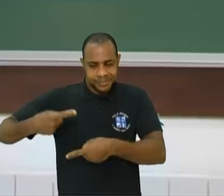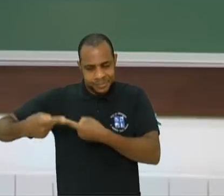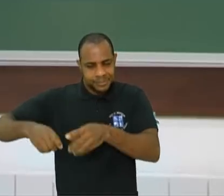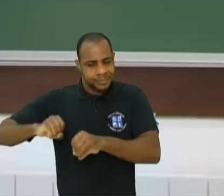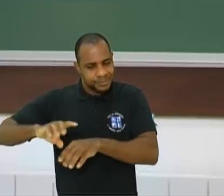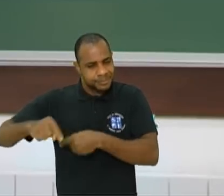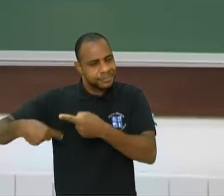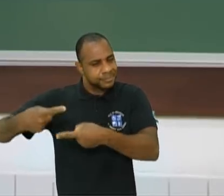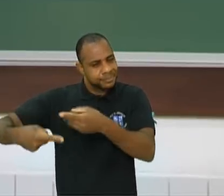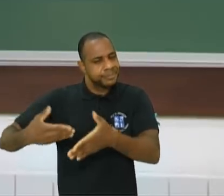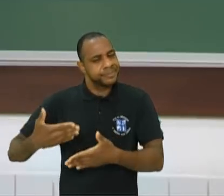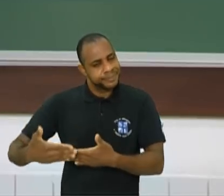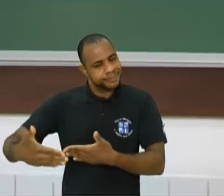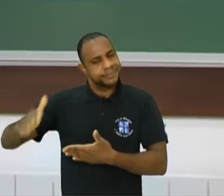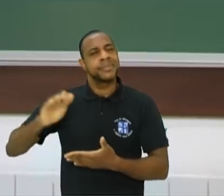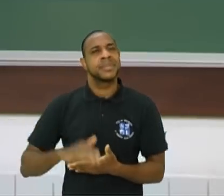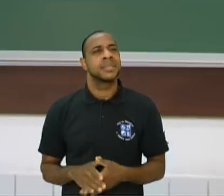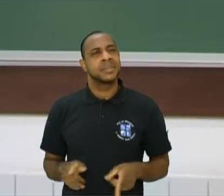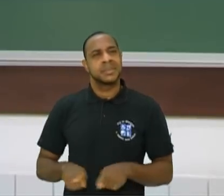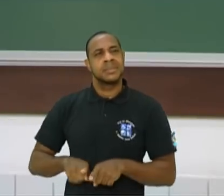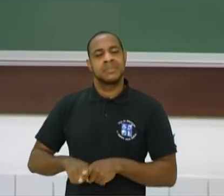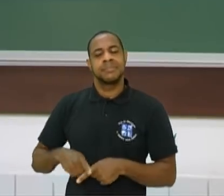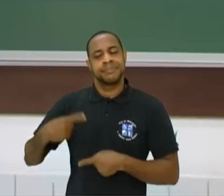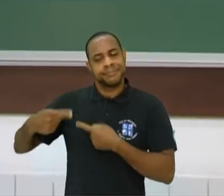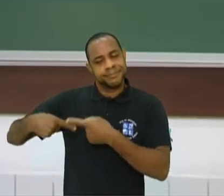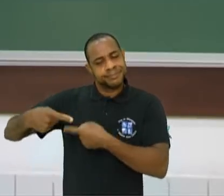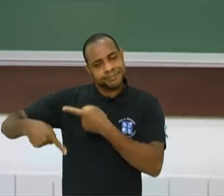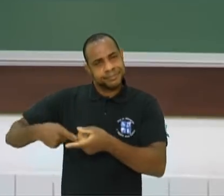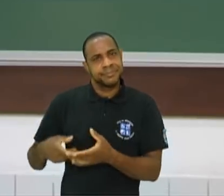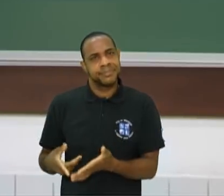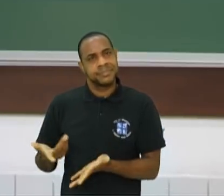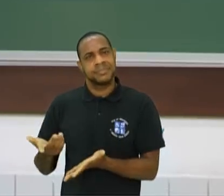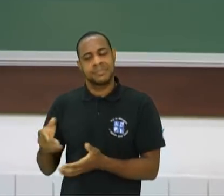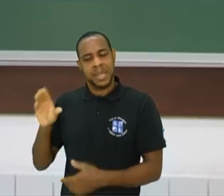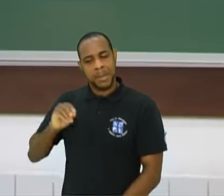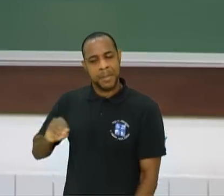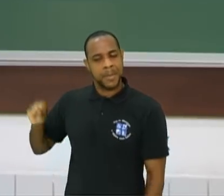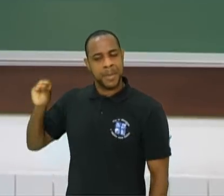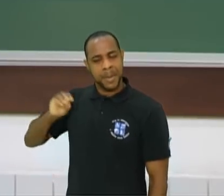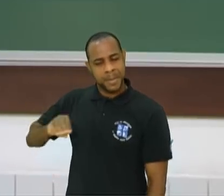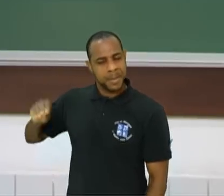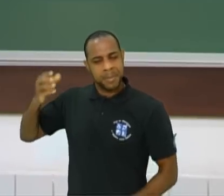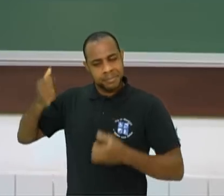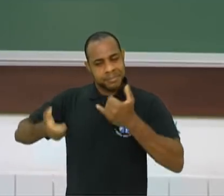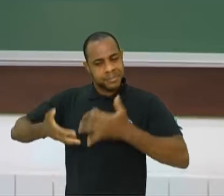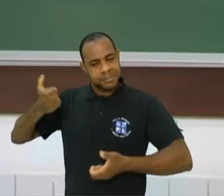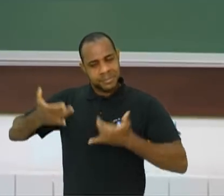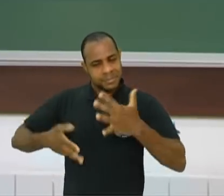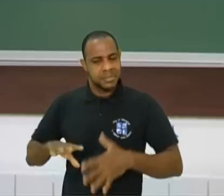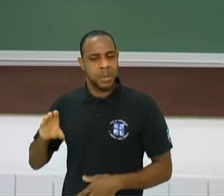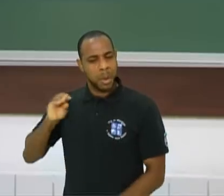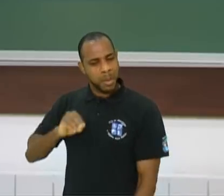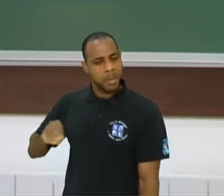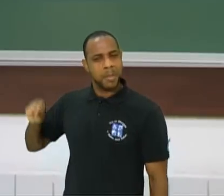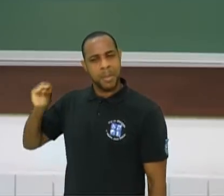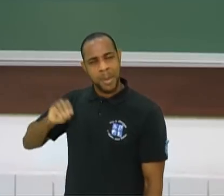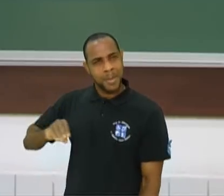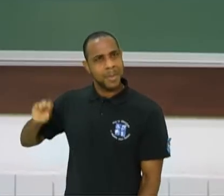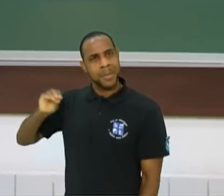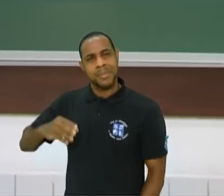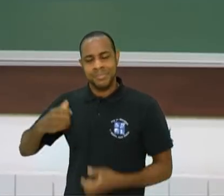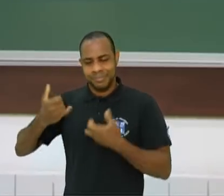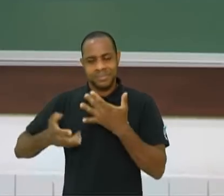eles, e assim por diante, né? Vai passando através da fala, né? Da fala, da oralidade, passando